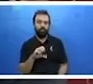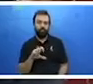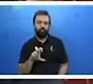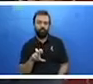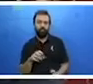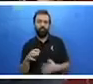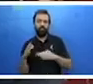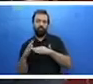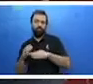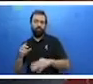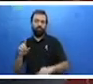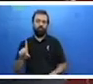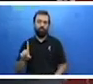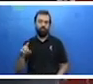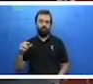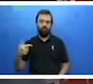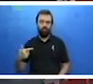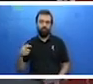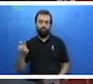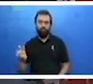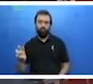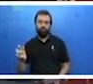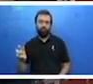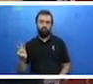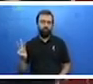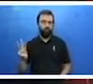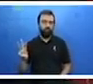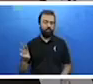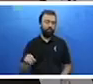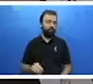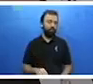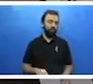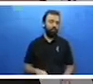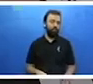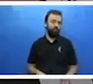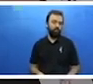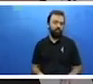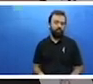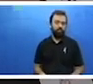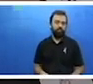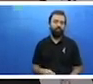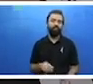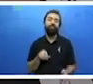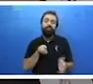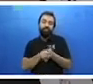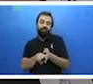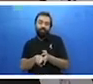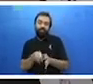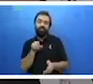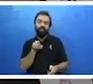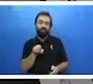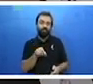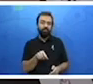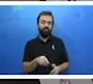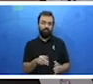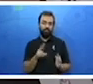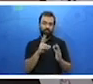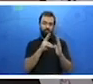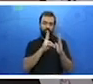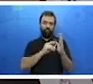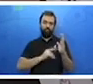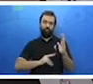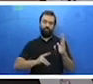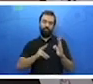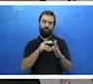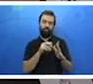página 173. Mas antes de começar, vou fazer uma perguntinha. Já fizeram o desenho de vocês